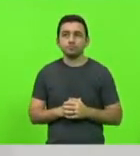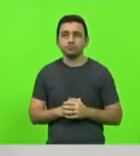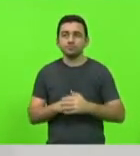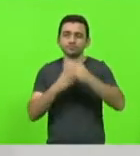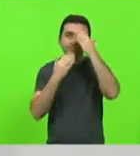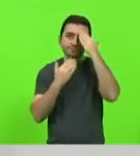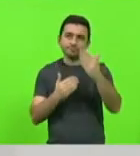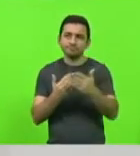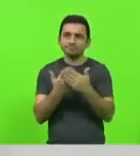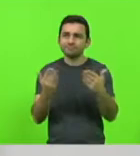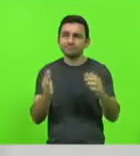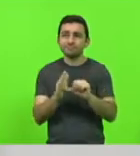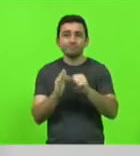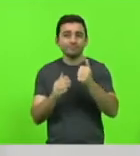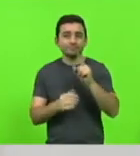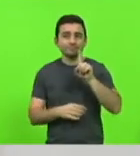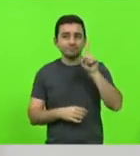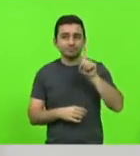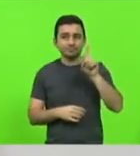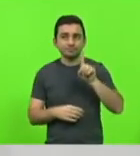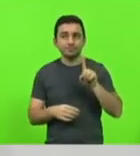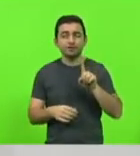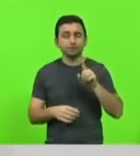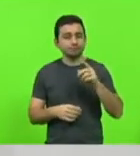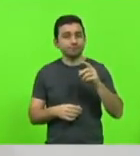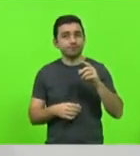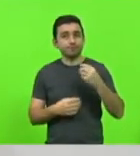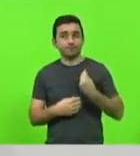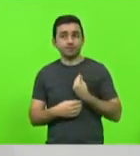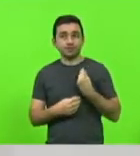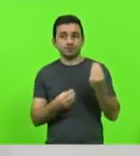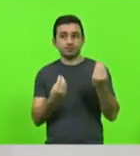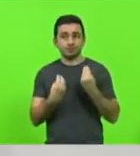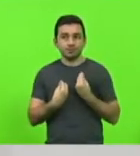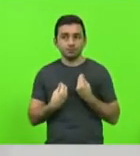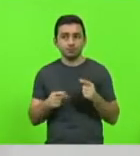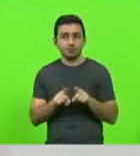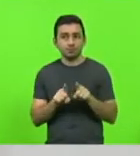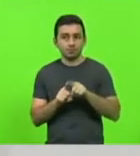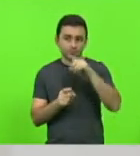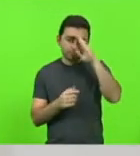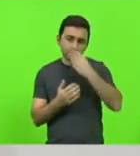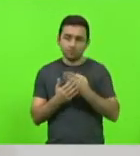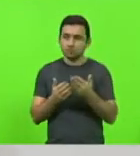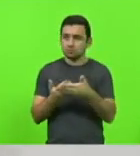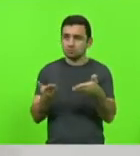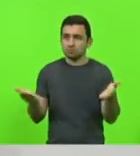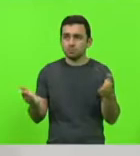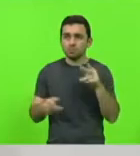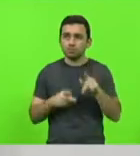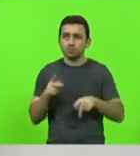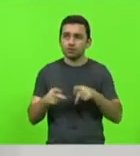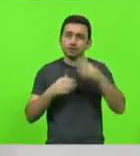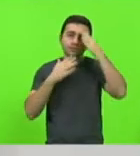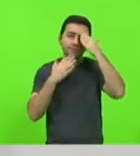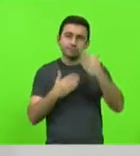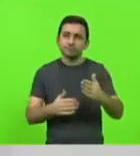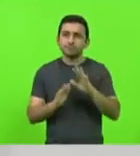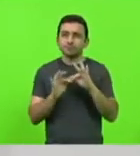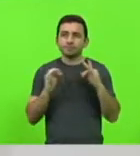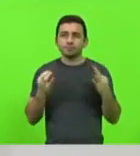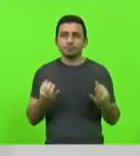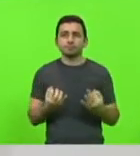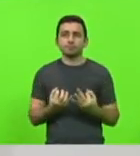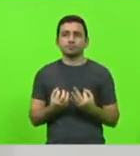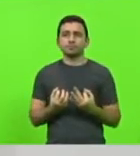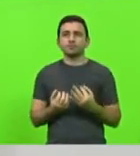Agradecemos primeiramente a Deus pelo dom da vida e pela missão que nos confia junto ao povo. Agradecemos às nossas famílias,